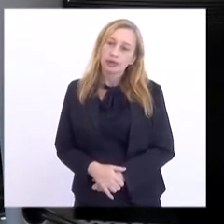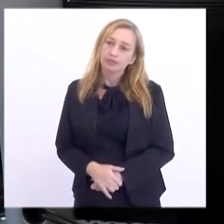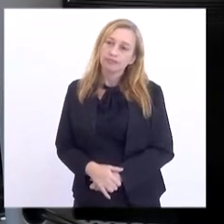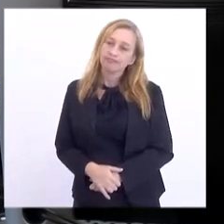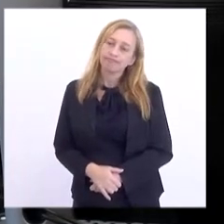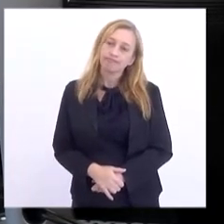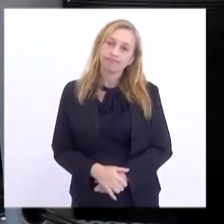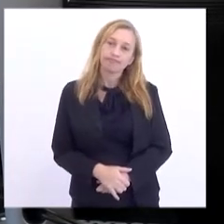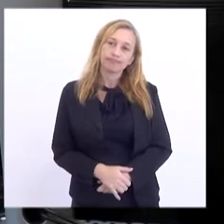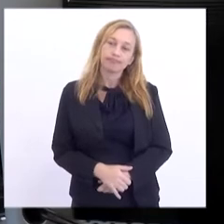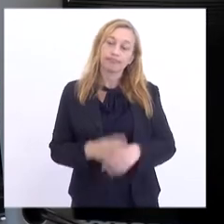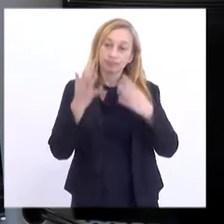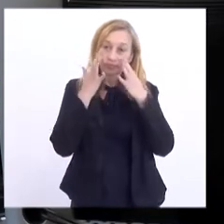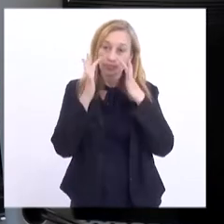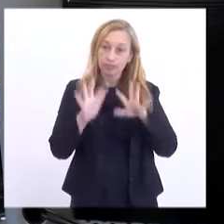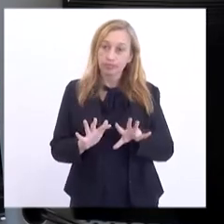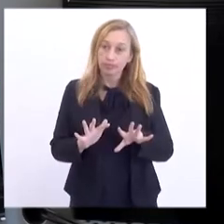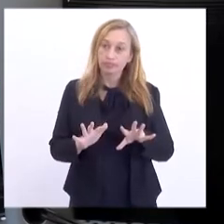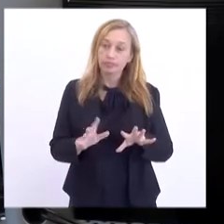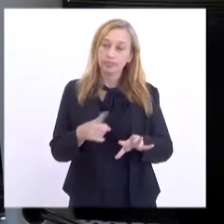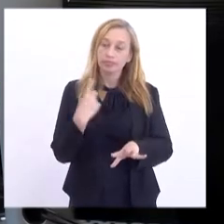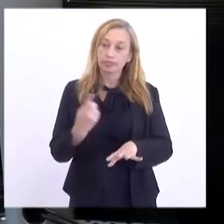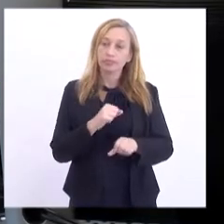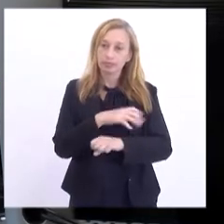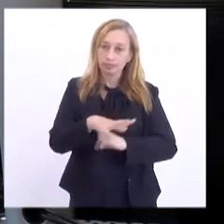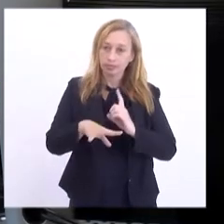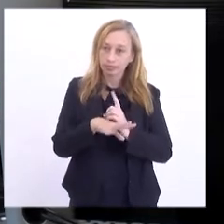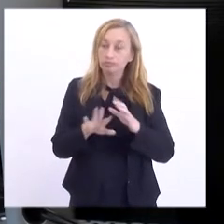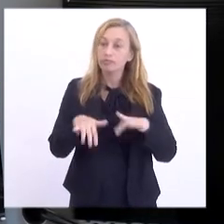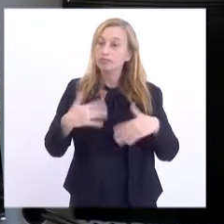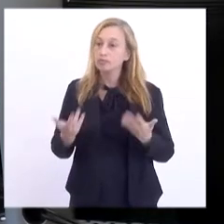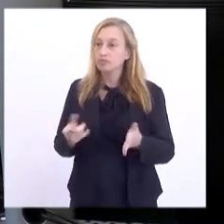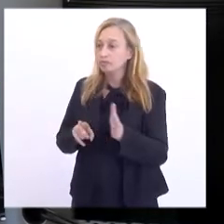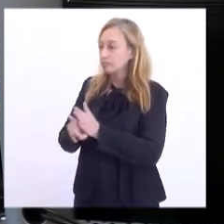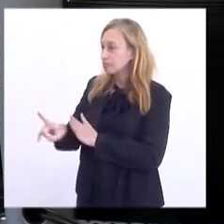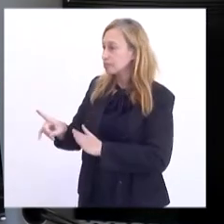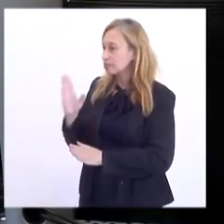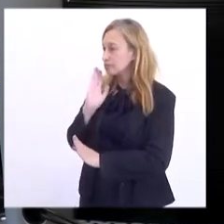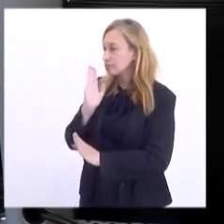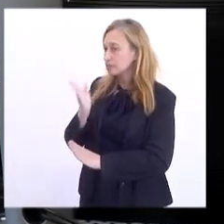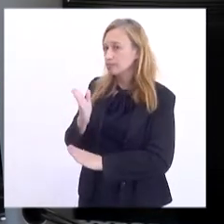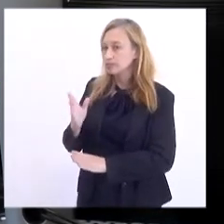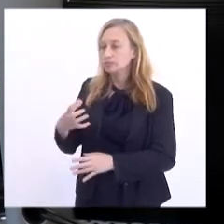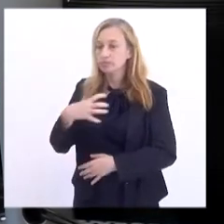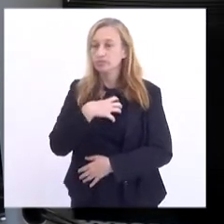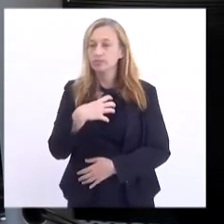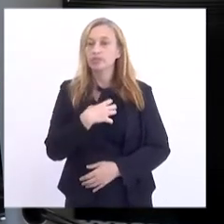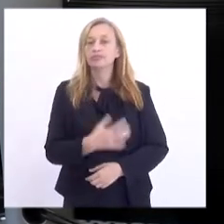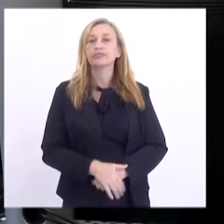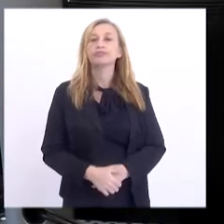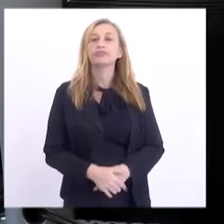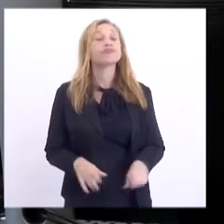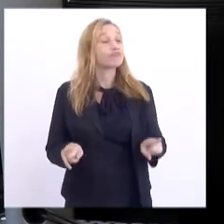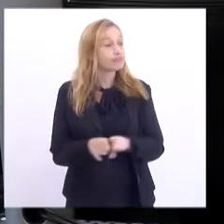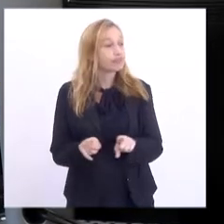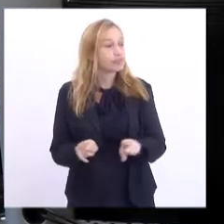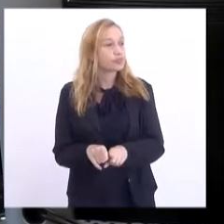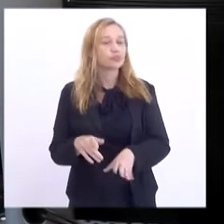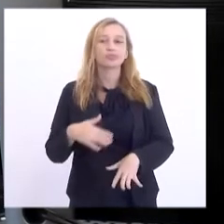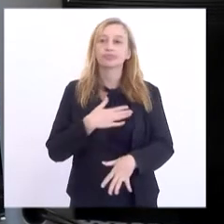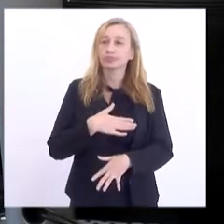também de atenção para nossa sociedade então uma pergunta muito direta nesse sentido também